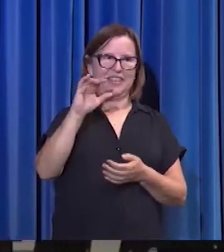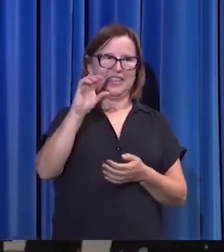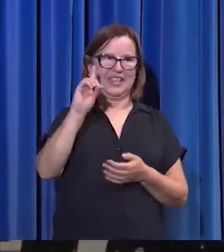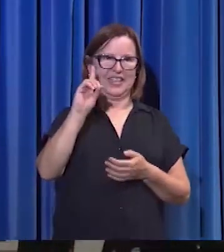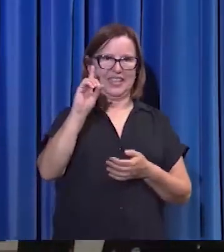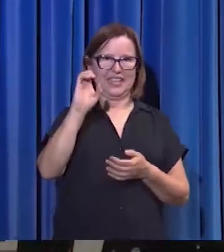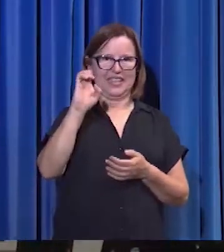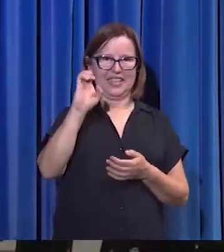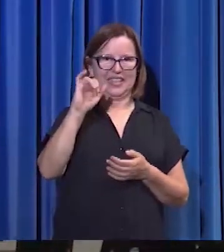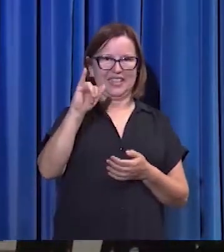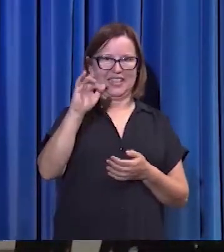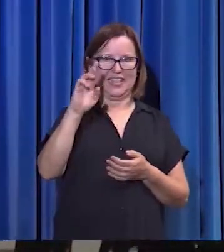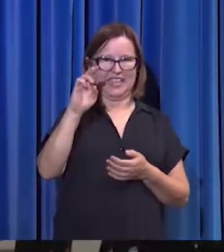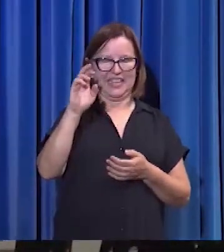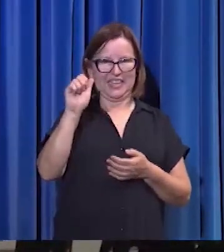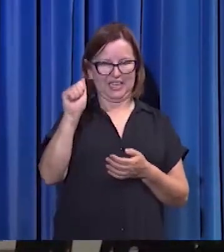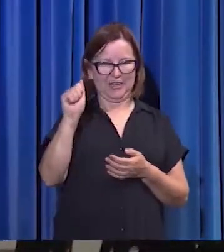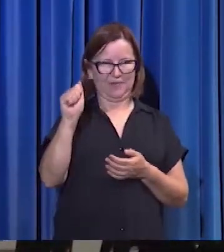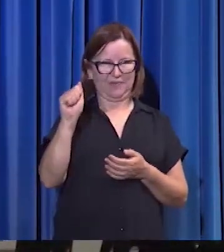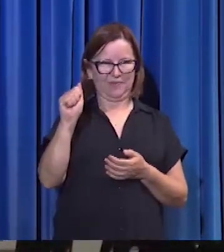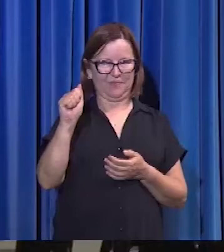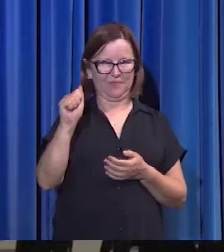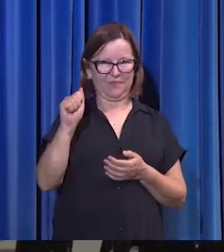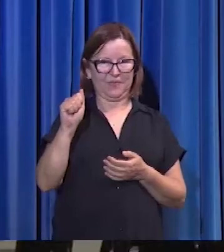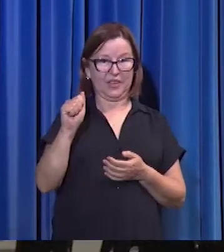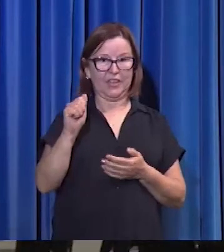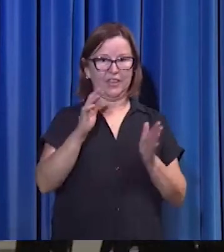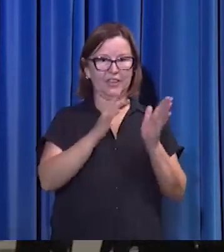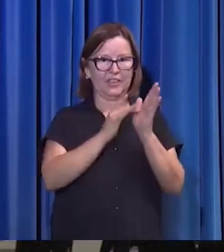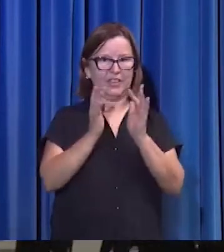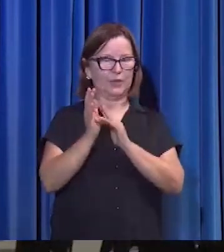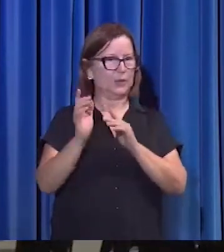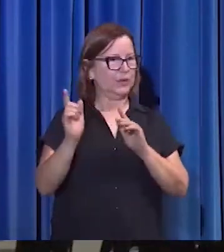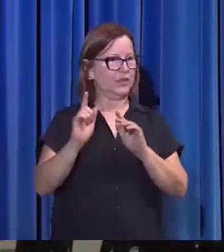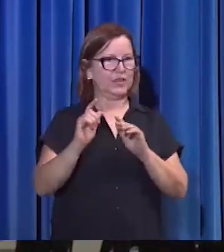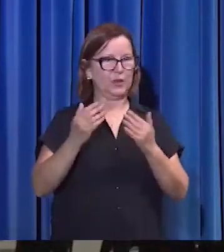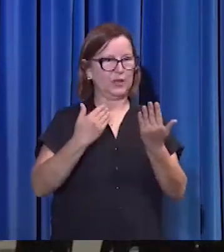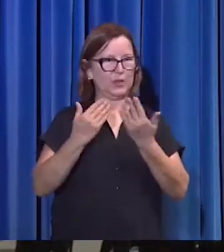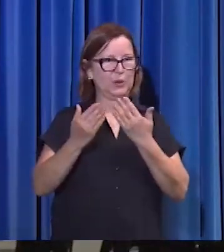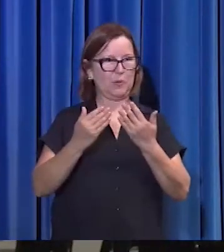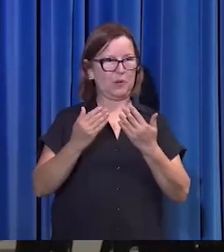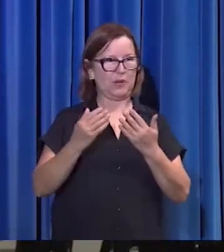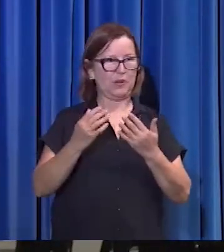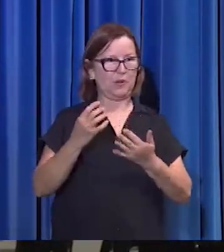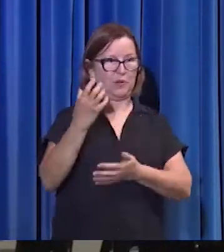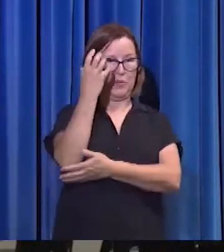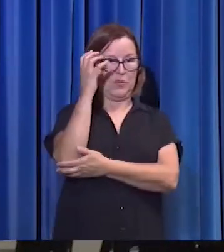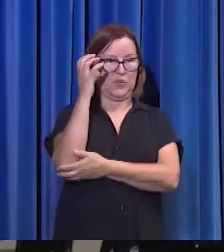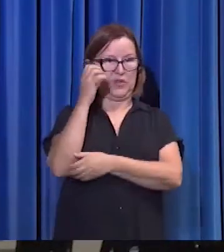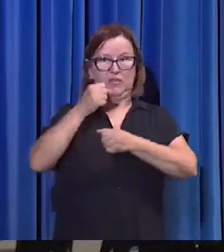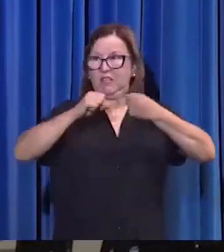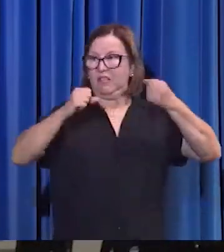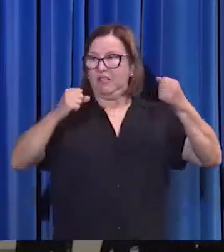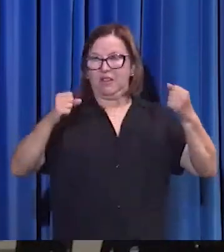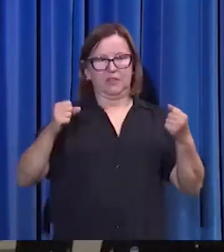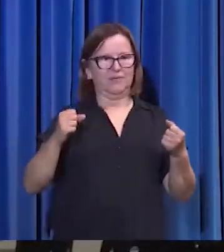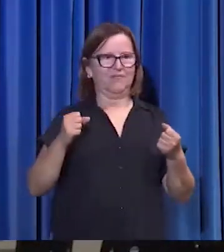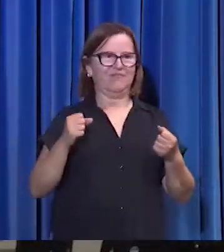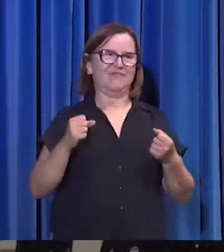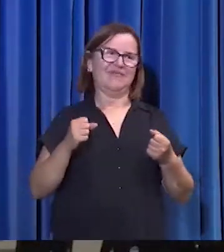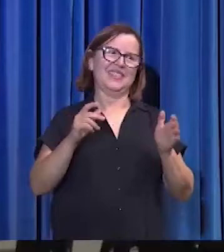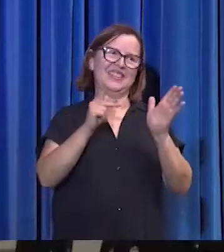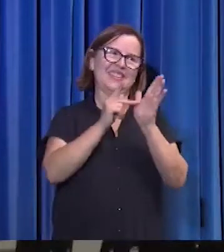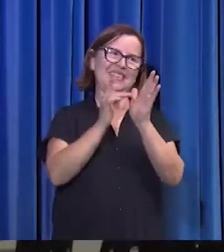Ele não se comparou com carvalho, nem com figueira, nem com oliveira. Ele se